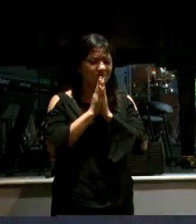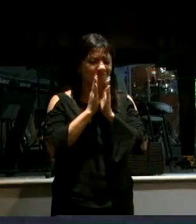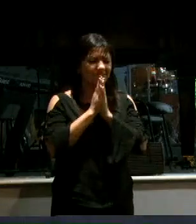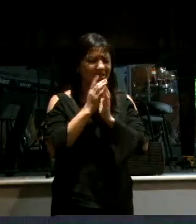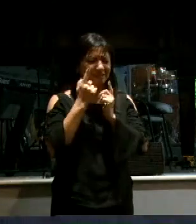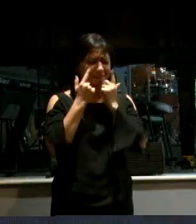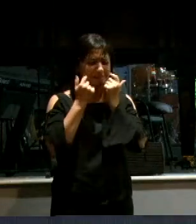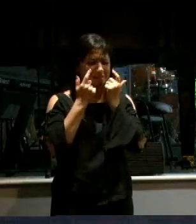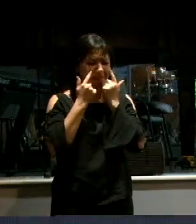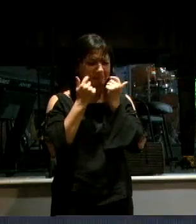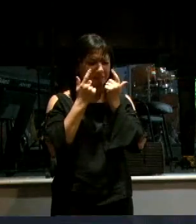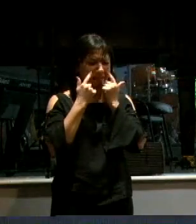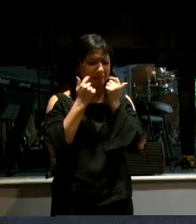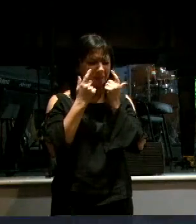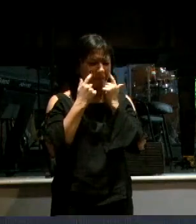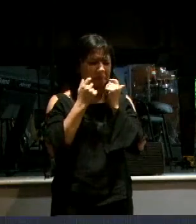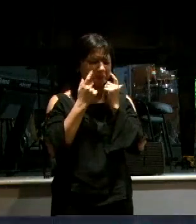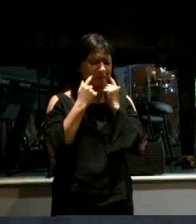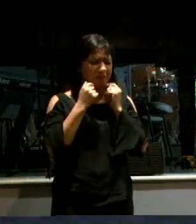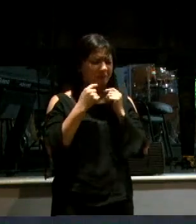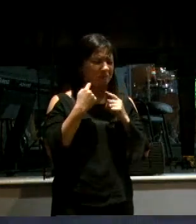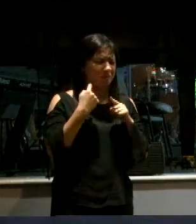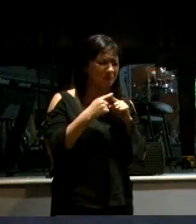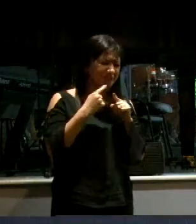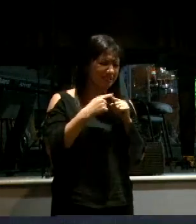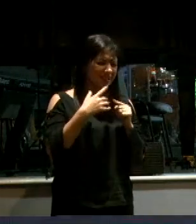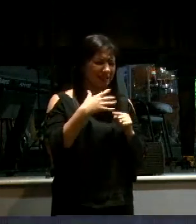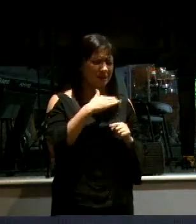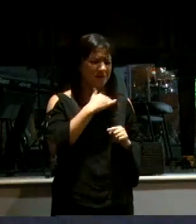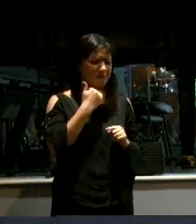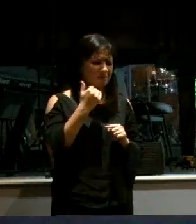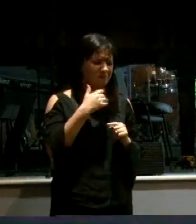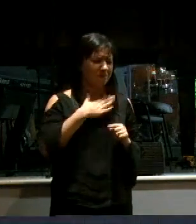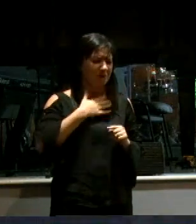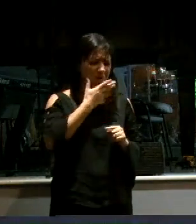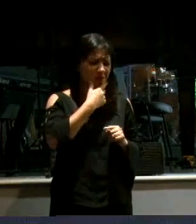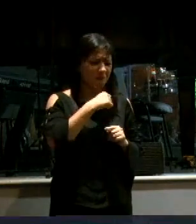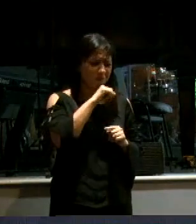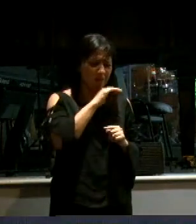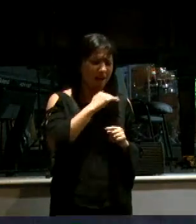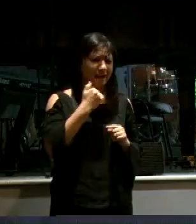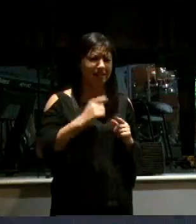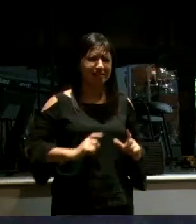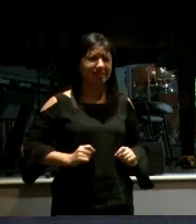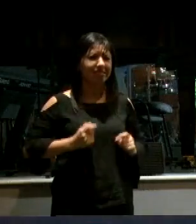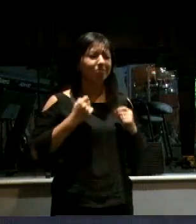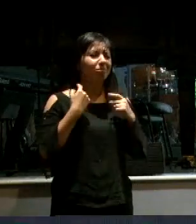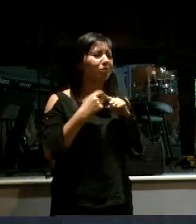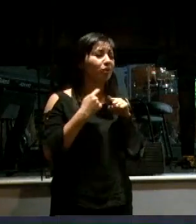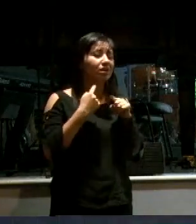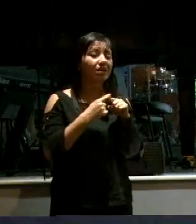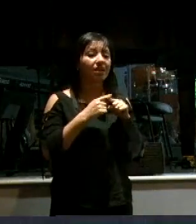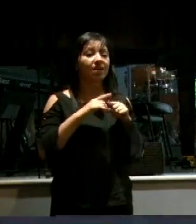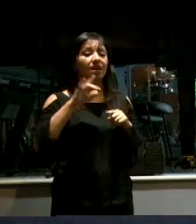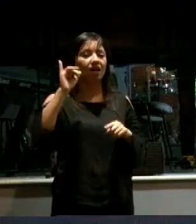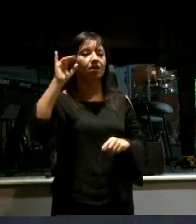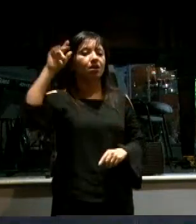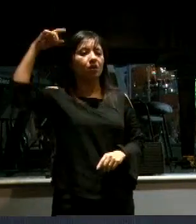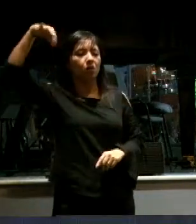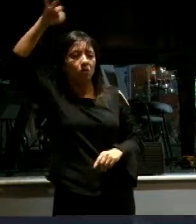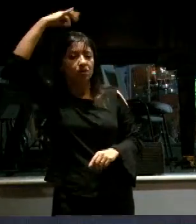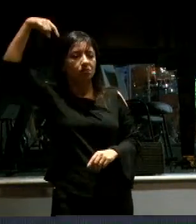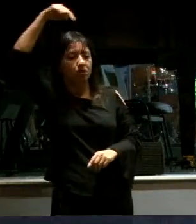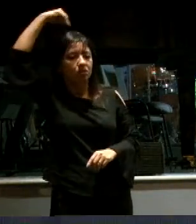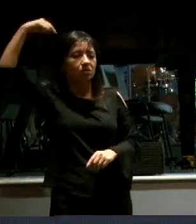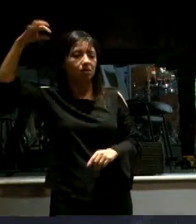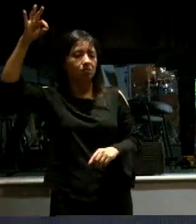E o Espírito falou para mim: essa doença não é para a morte, mas é para a glória de